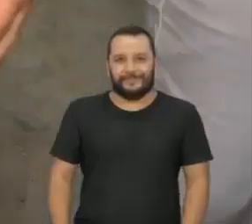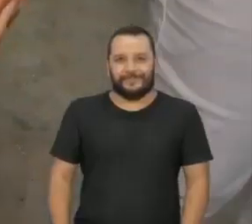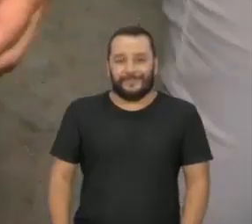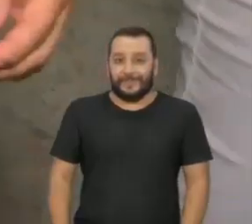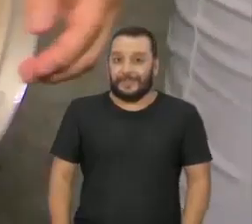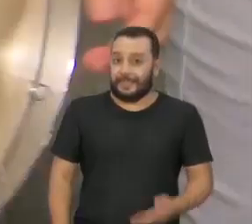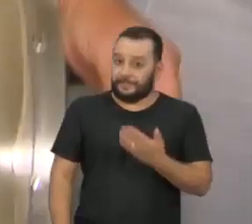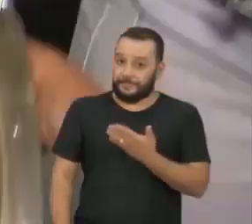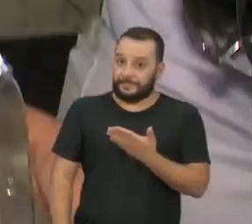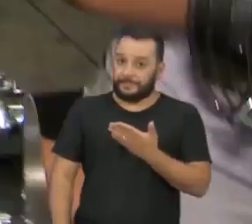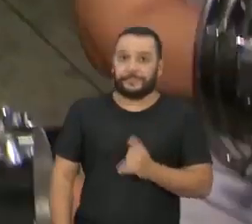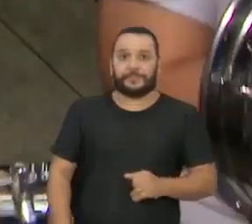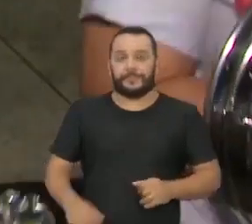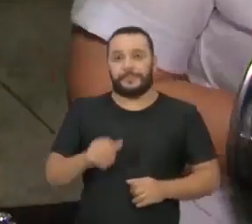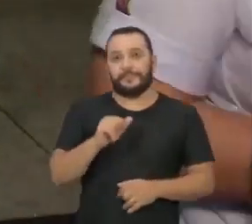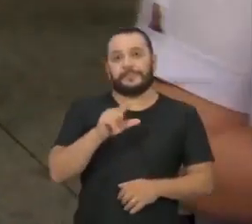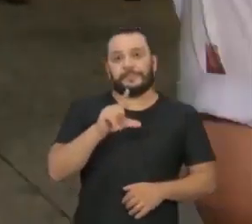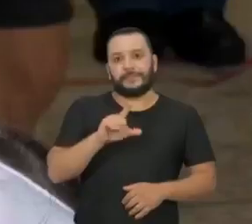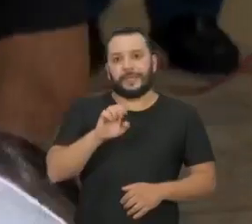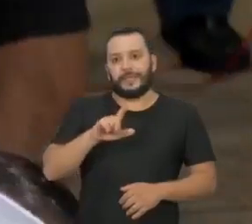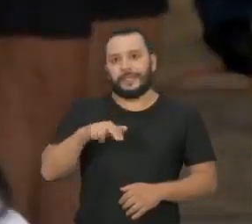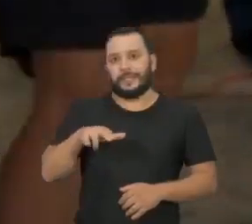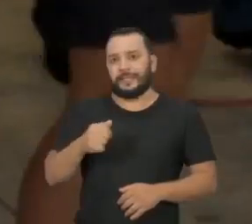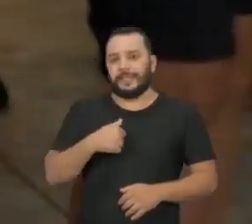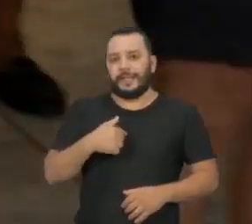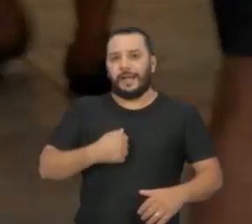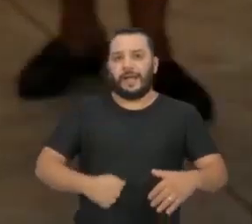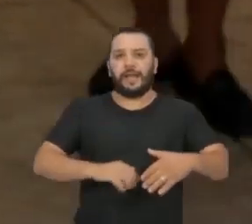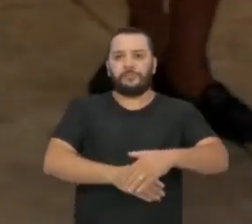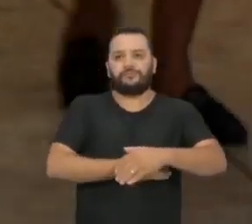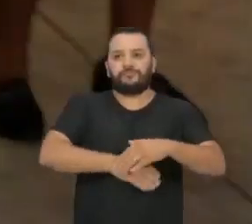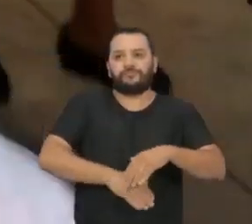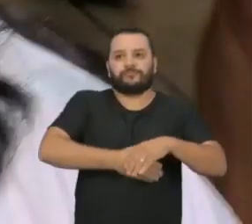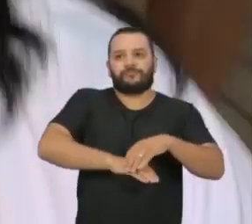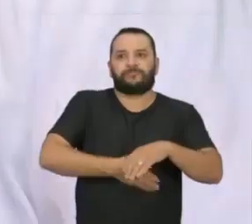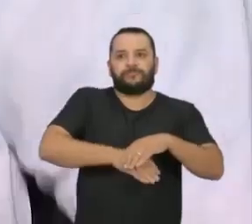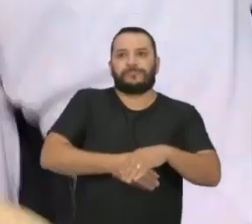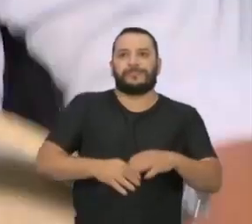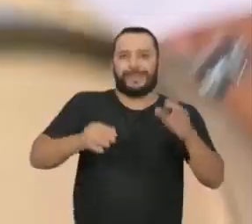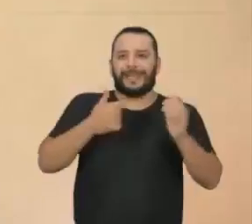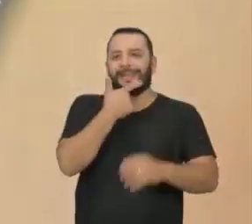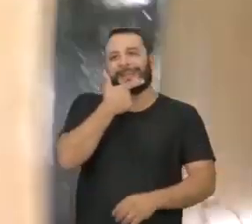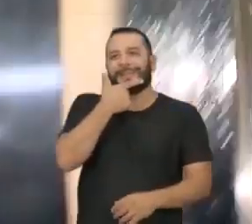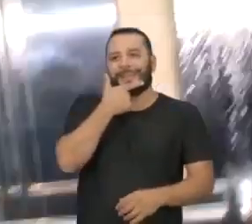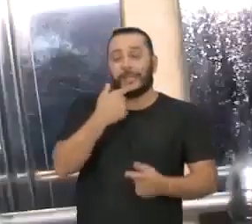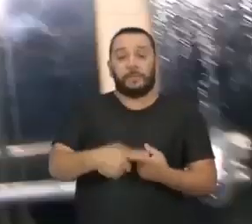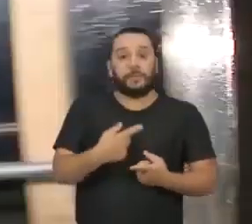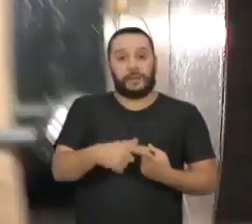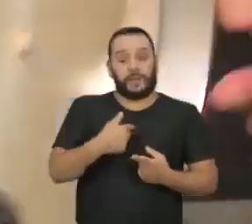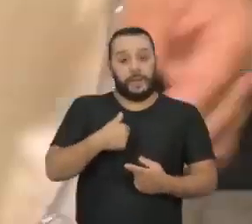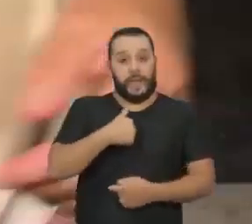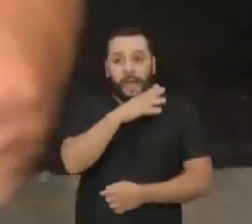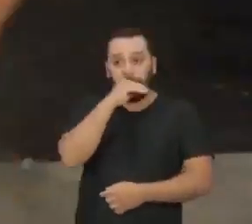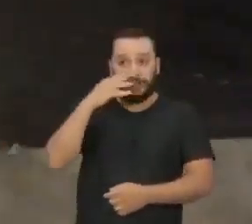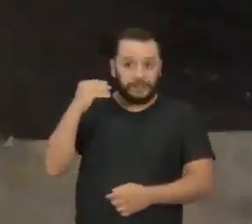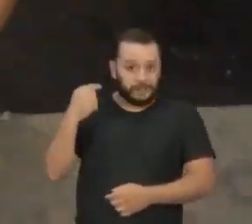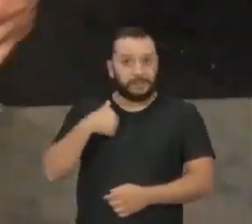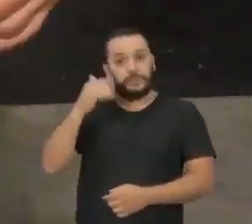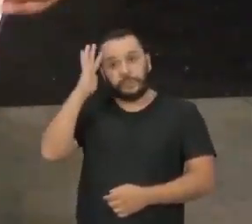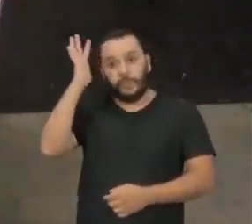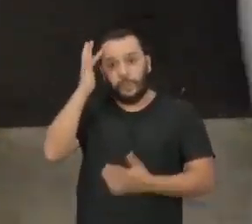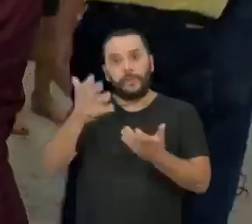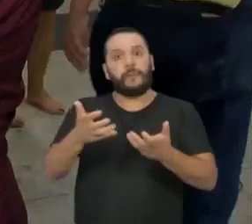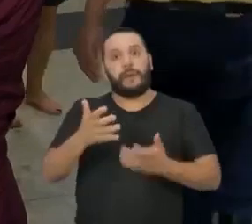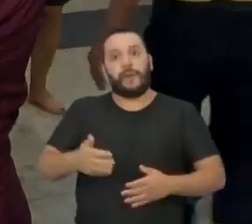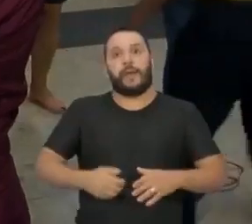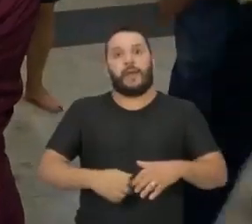E a dona Adelina, então, hein? Repara que ela toca cuíca sempre sorrindo. É a realização de um sonho de adolescente.